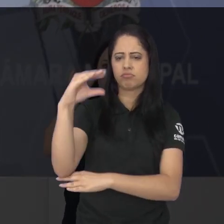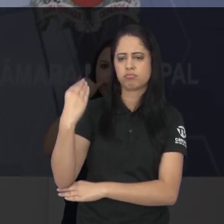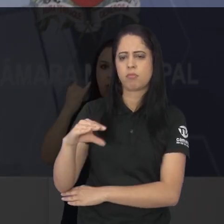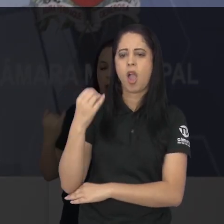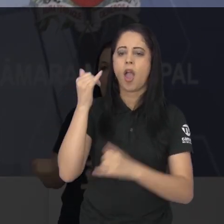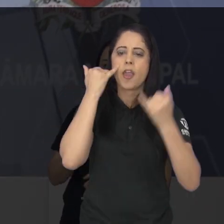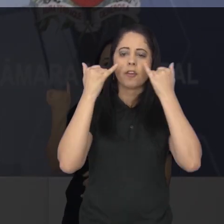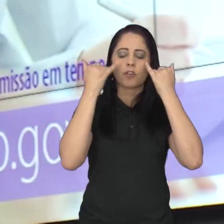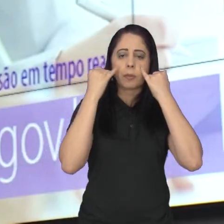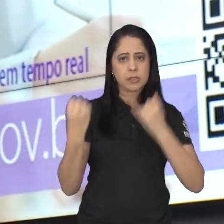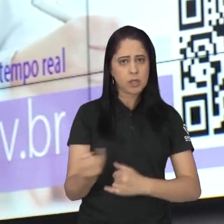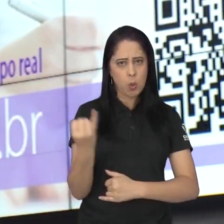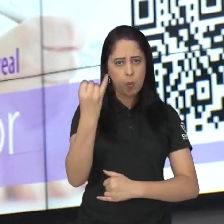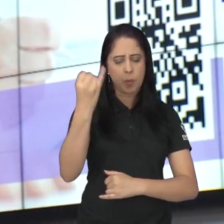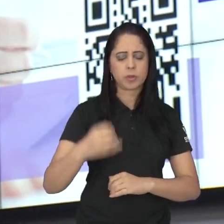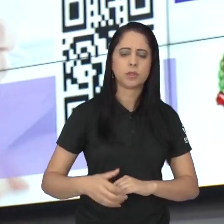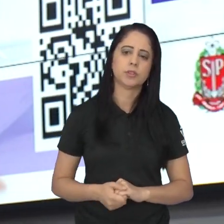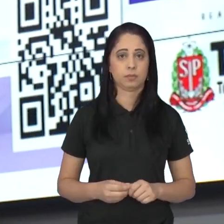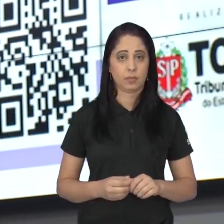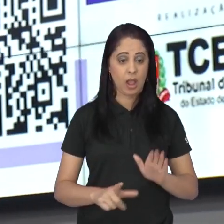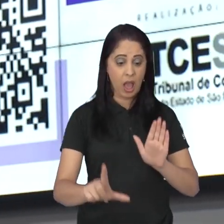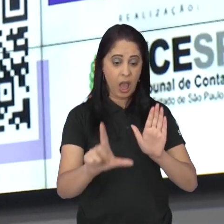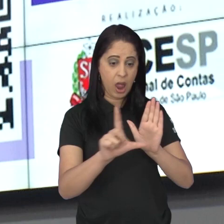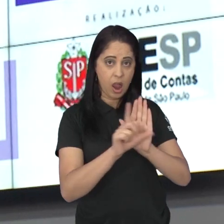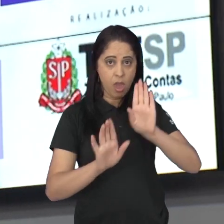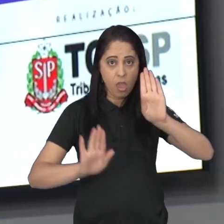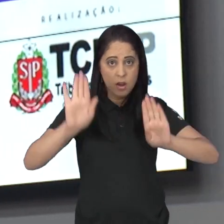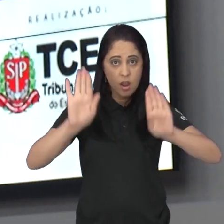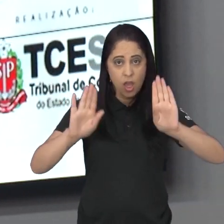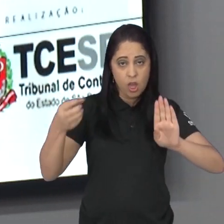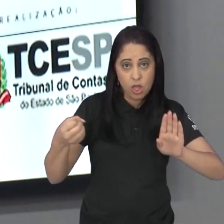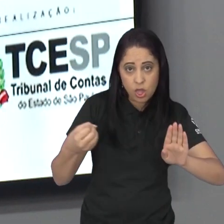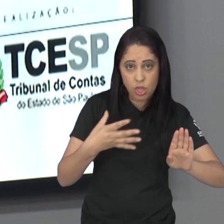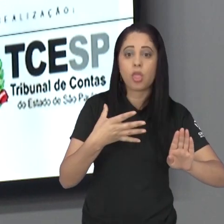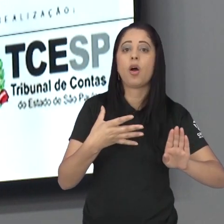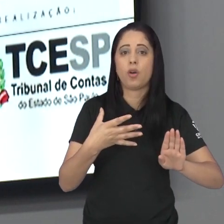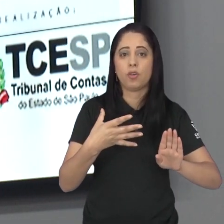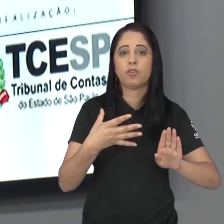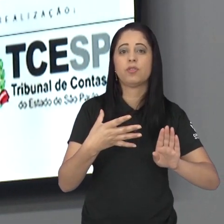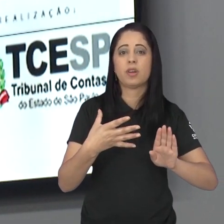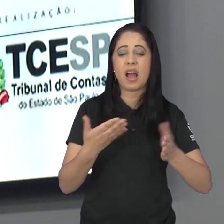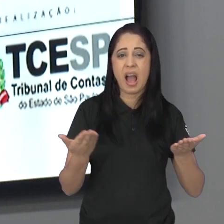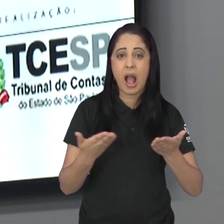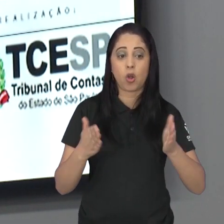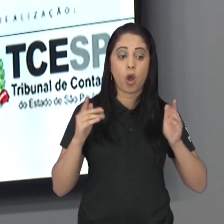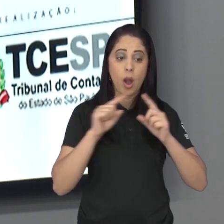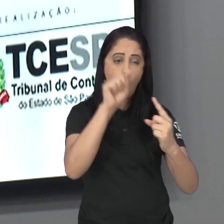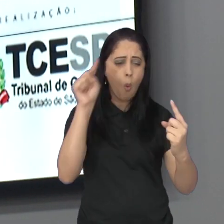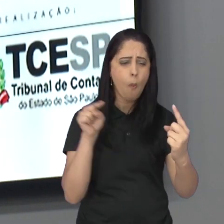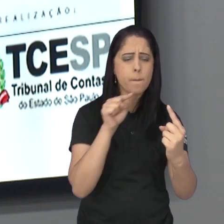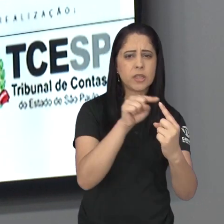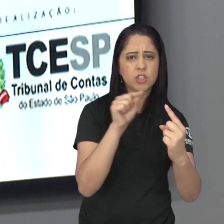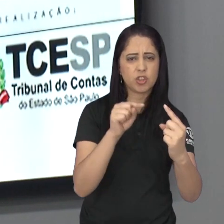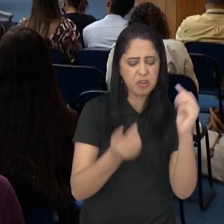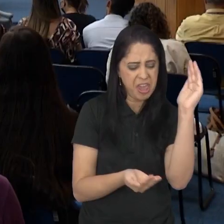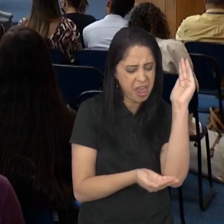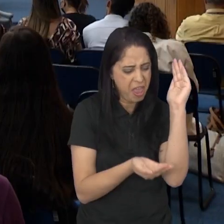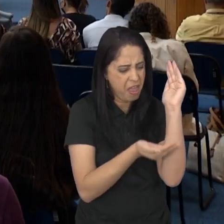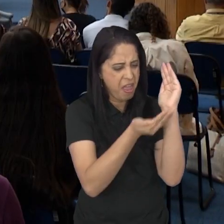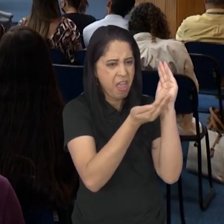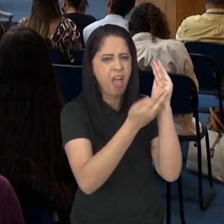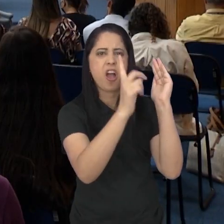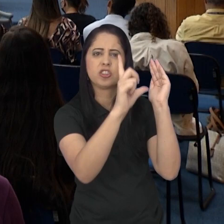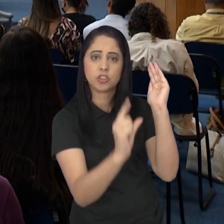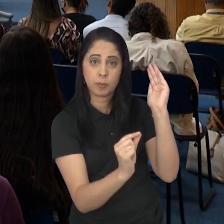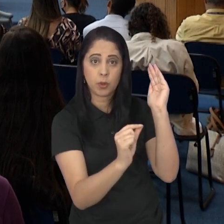para nós, município, viu? E a nova lei de licitações e contratos administrativos foca na transparência e menos burocracia e tem